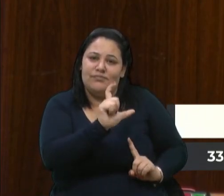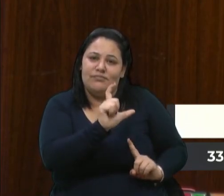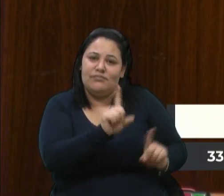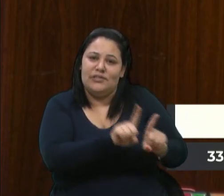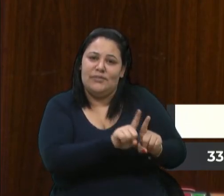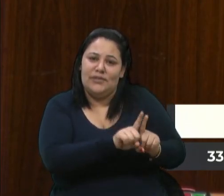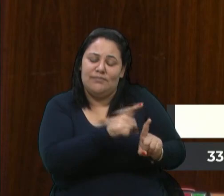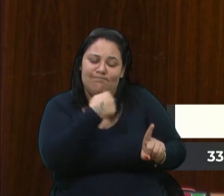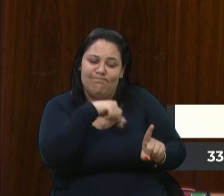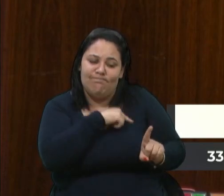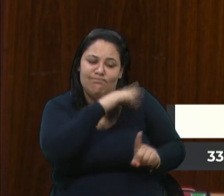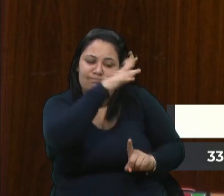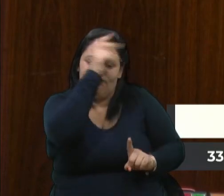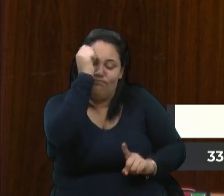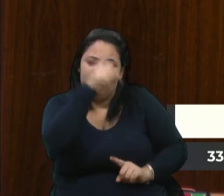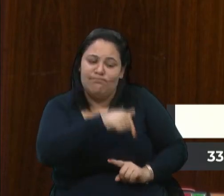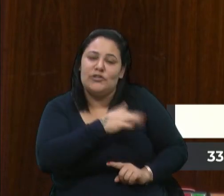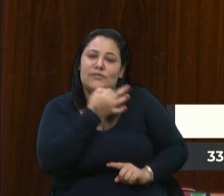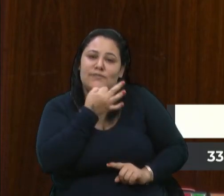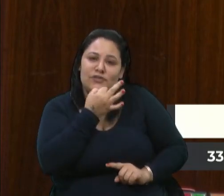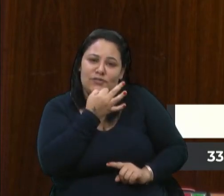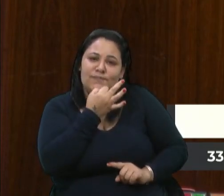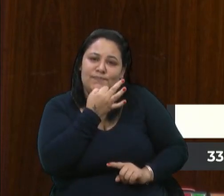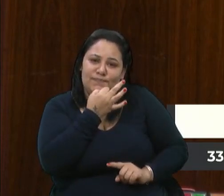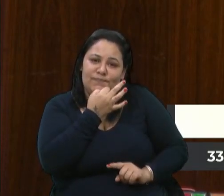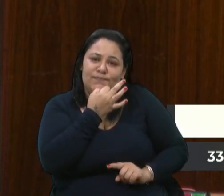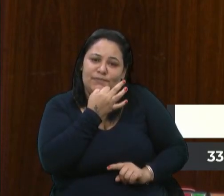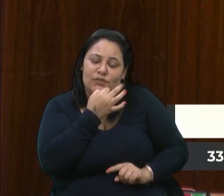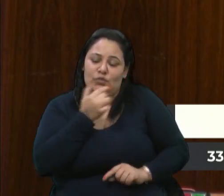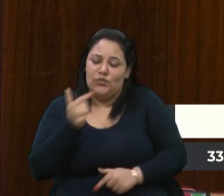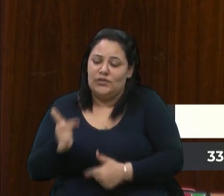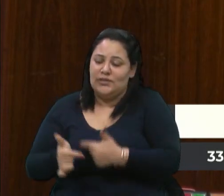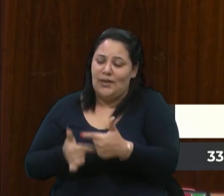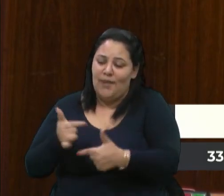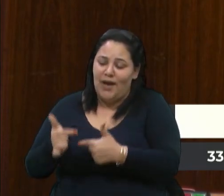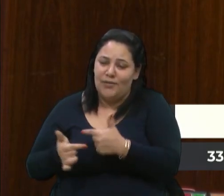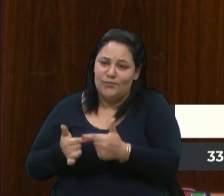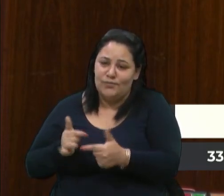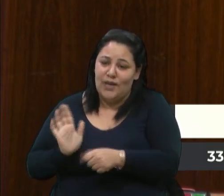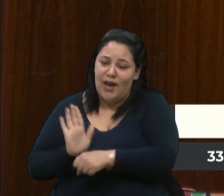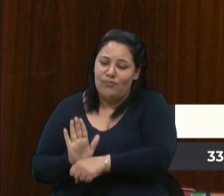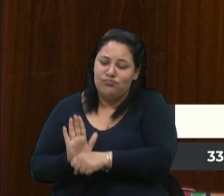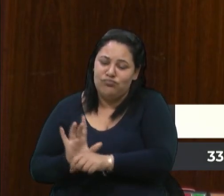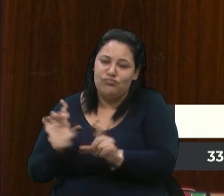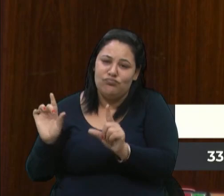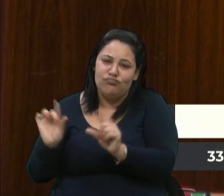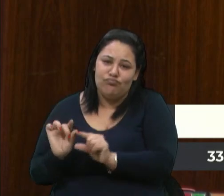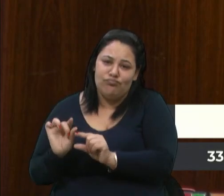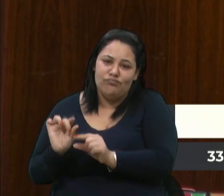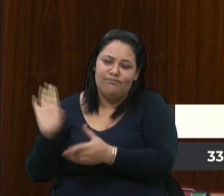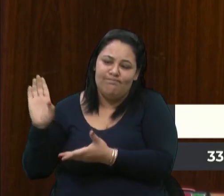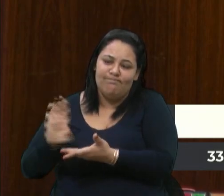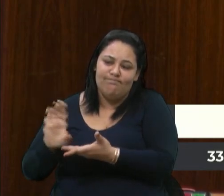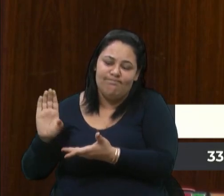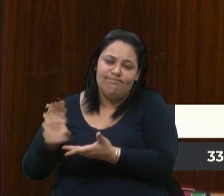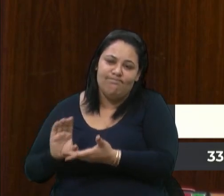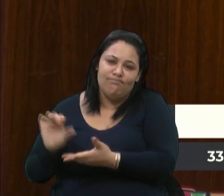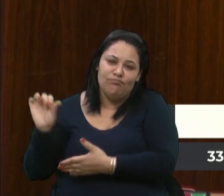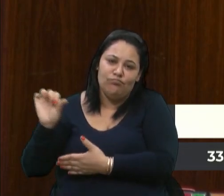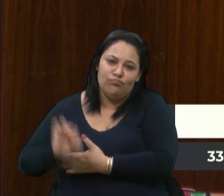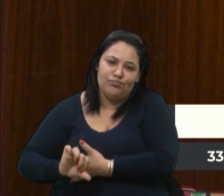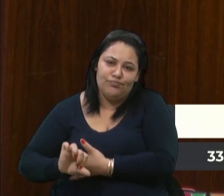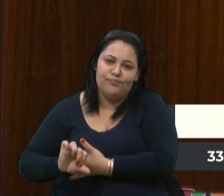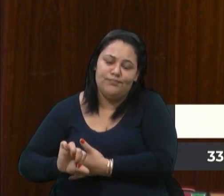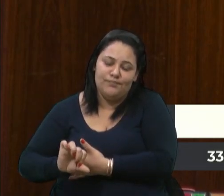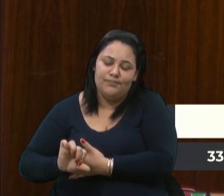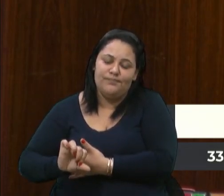no nosso município, os serviços diminuíram e o discurso